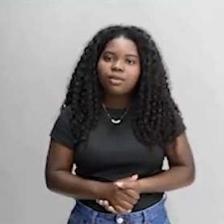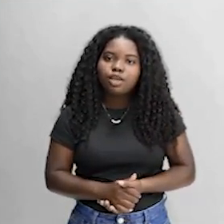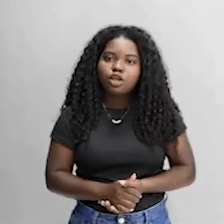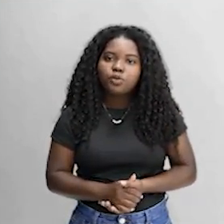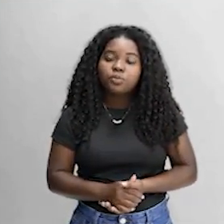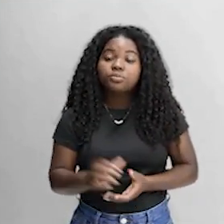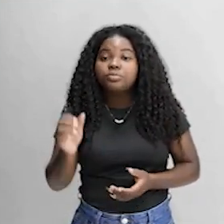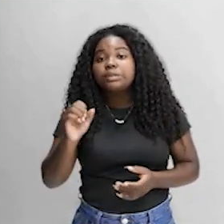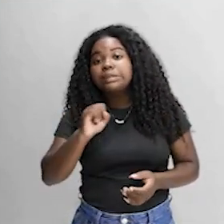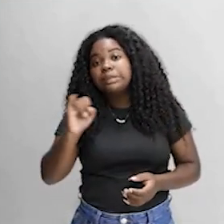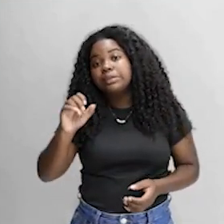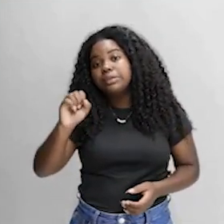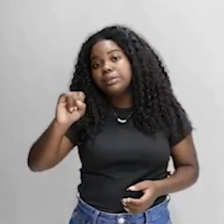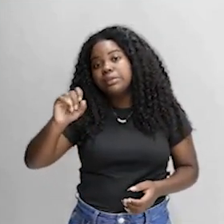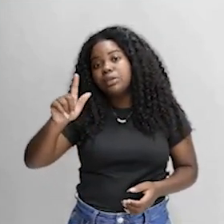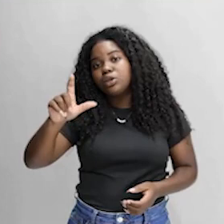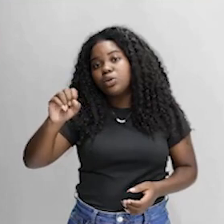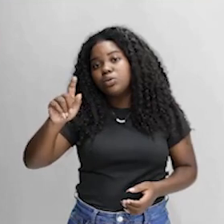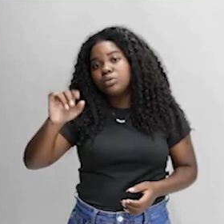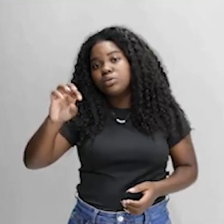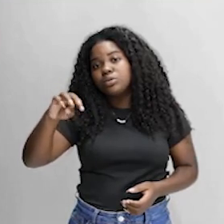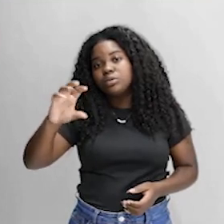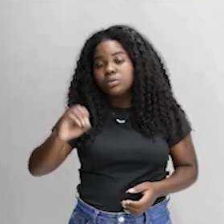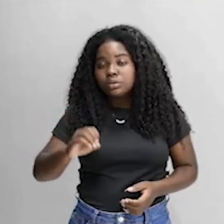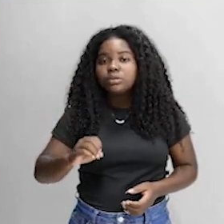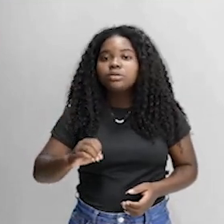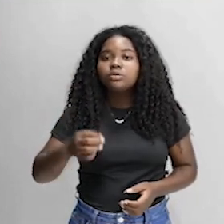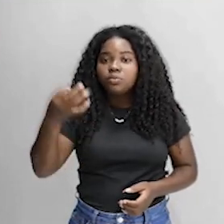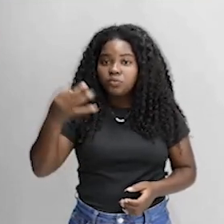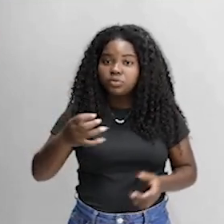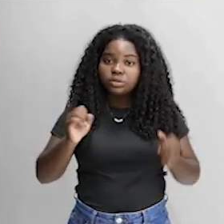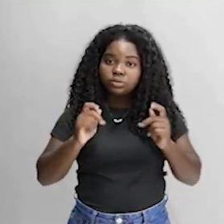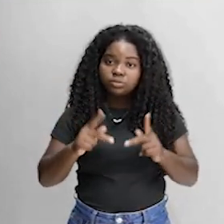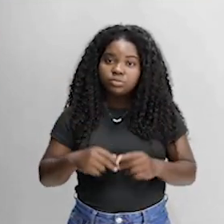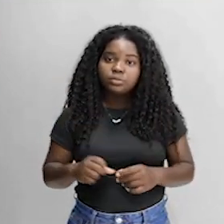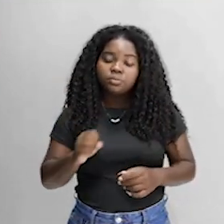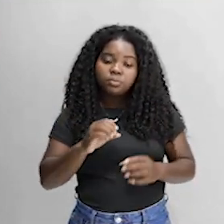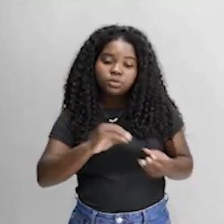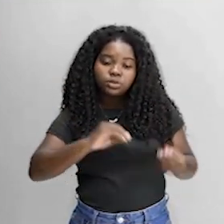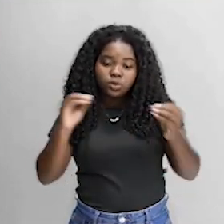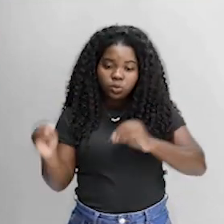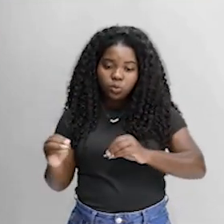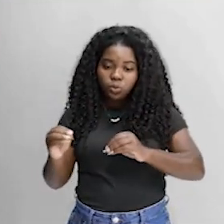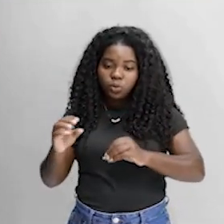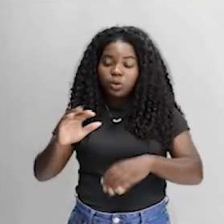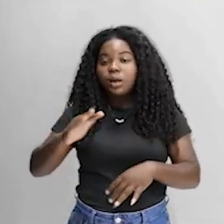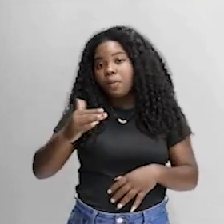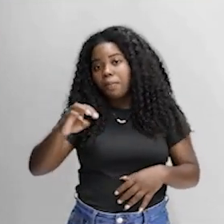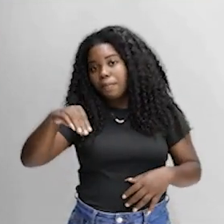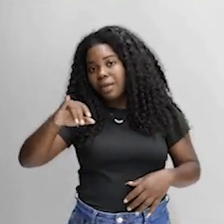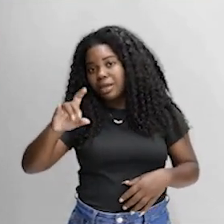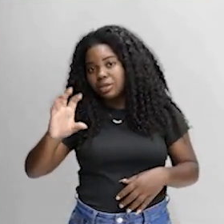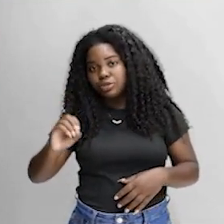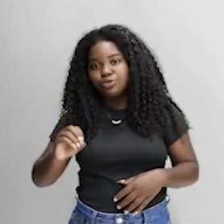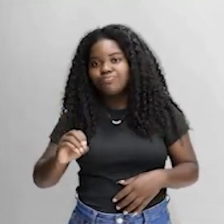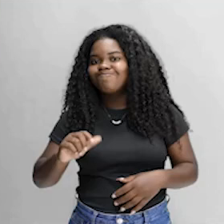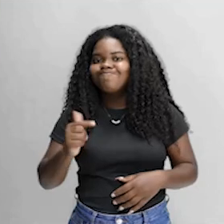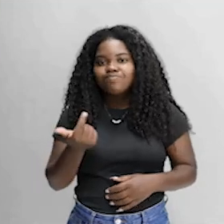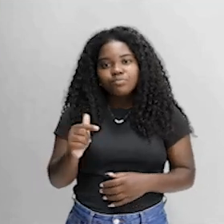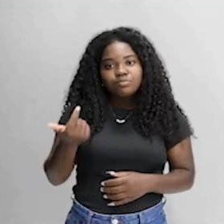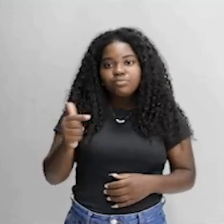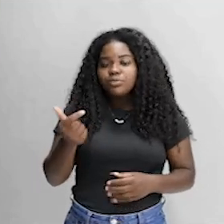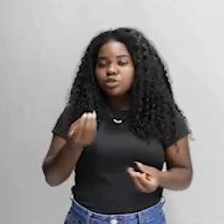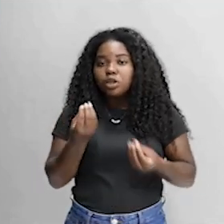se o silogismo for válido, ok? Porque se eu colocar o termo médio aqui, ele vai ser invalidado.